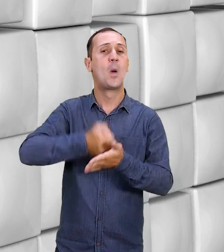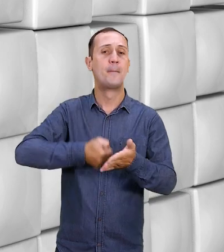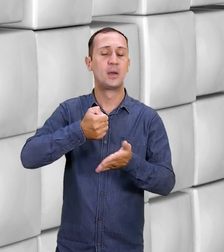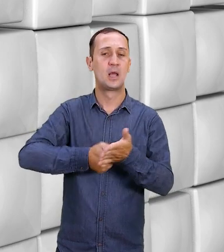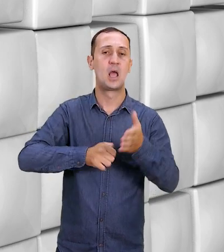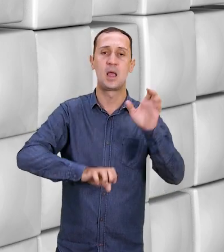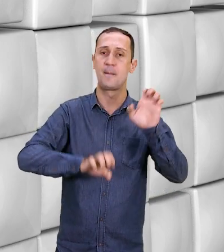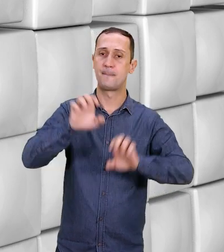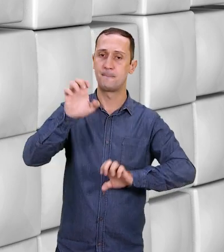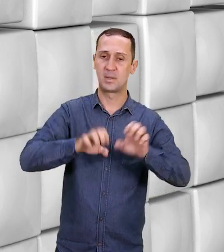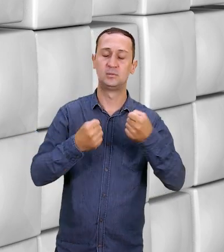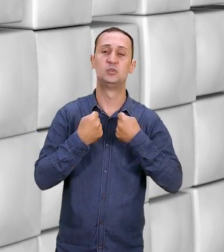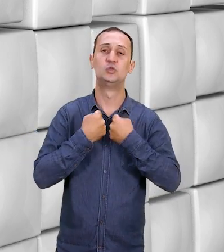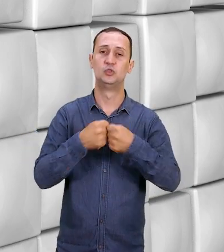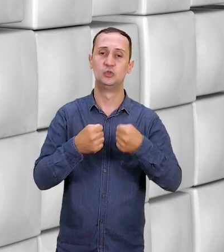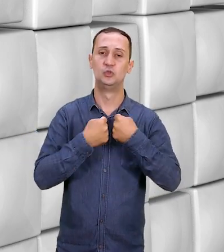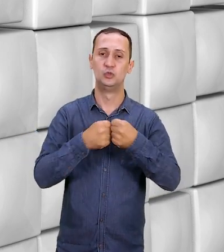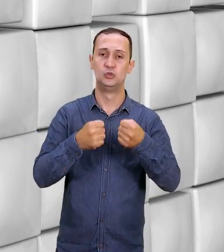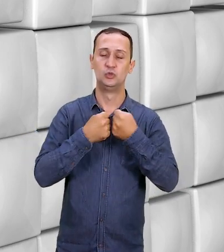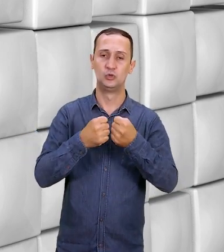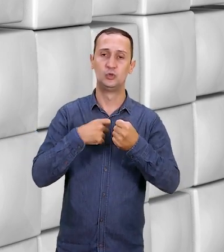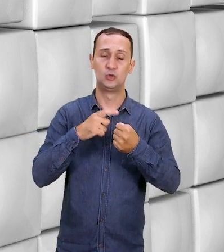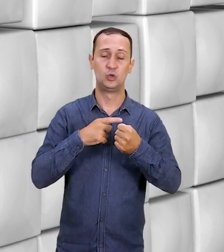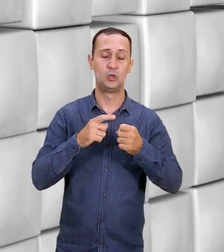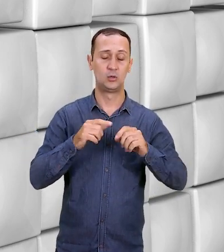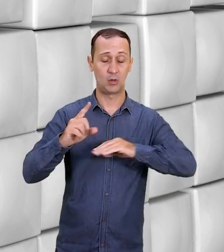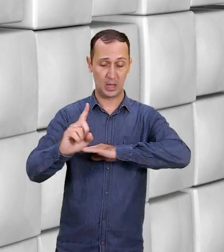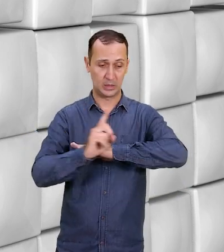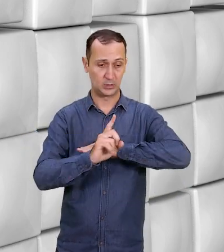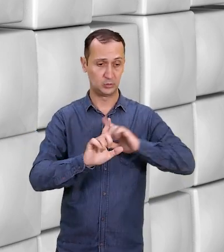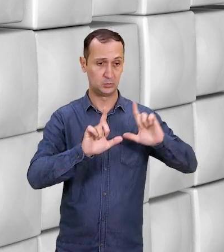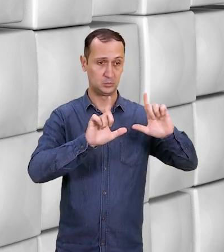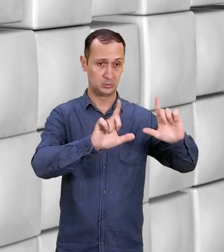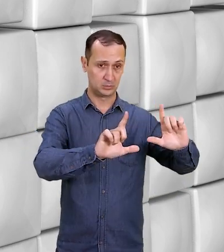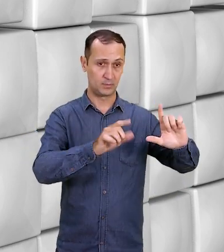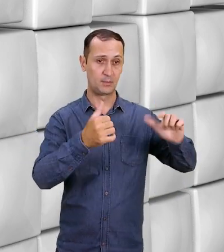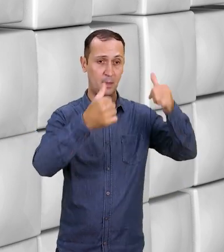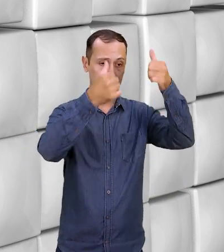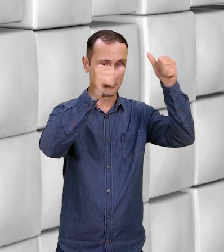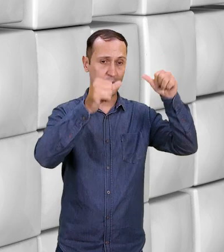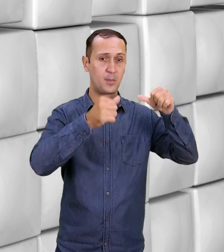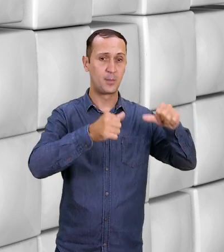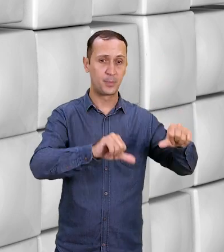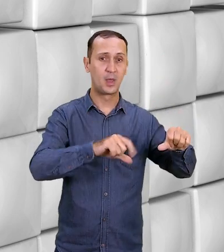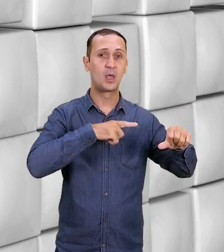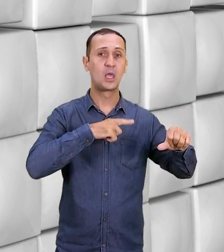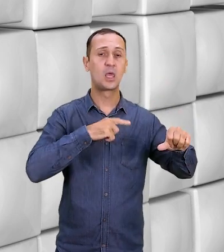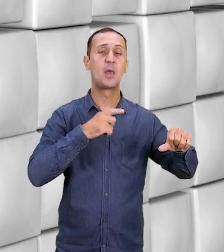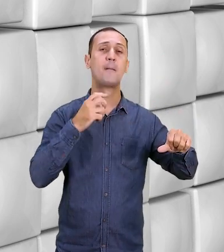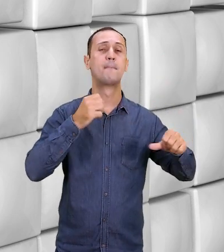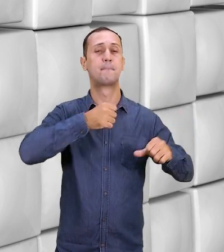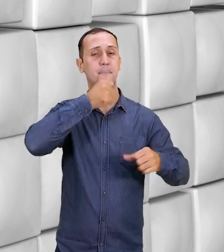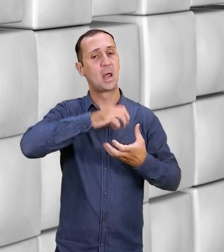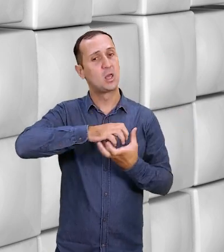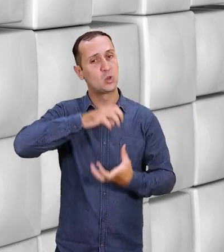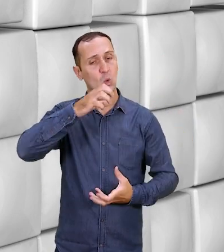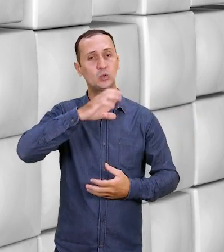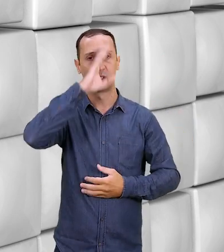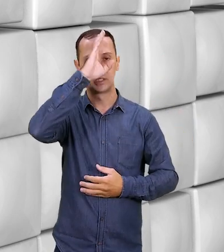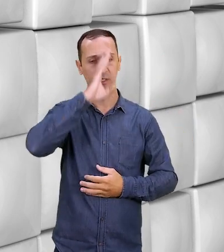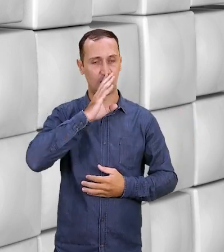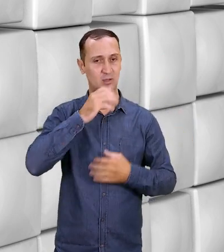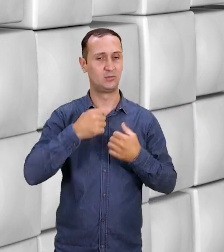quer obrigar empresas de ônibus a fixarem avisos sobre a gratuidade para idosos. O projeto